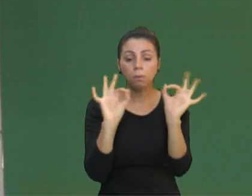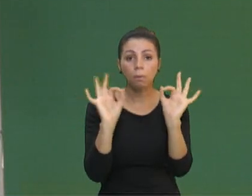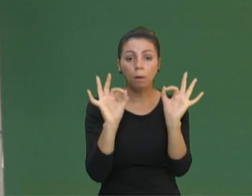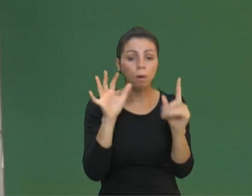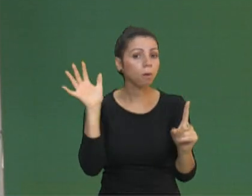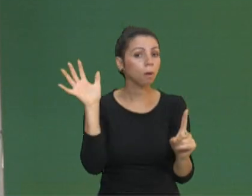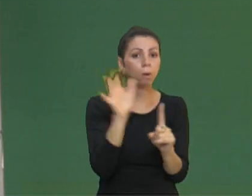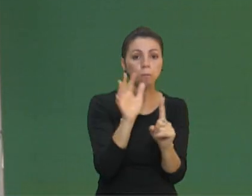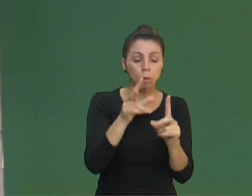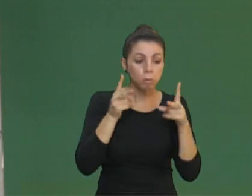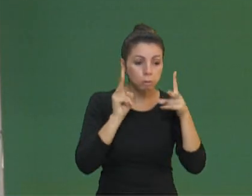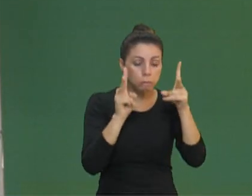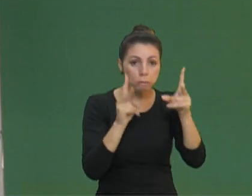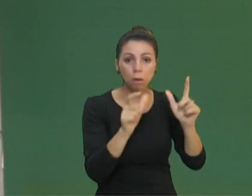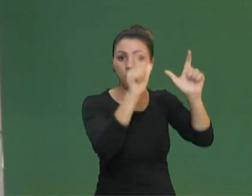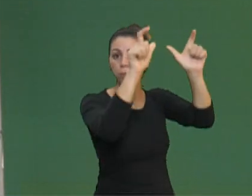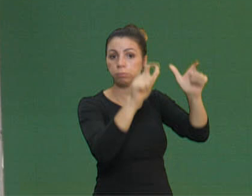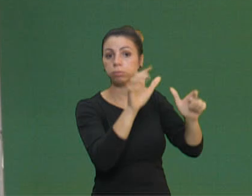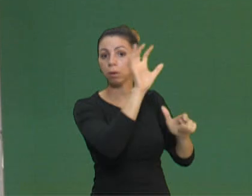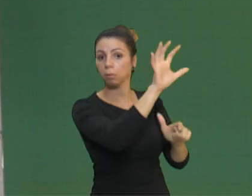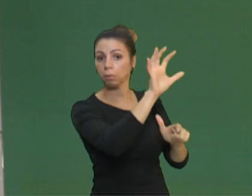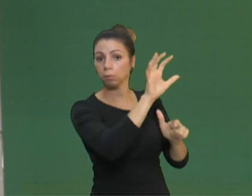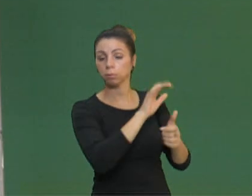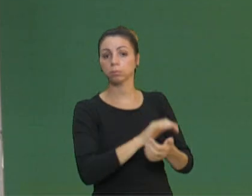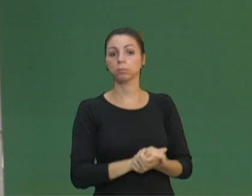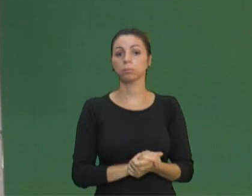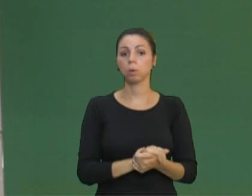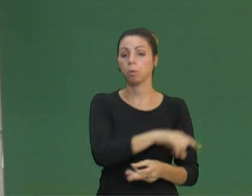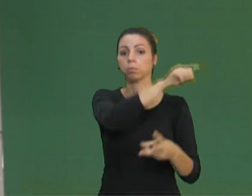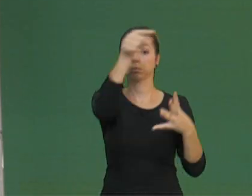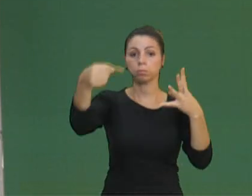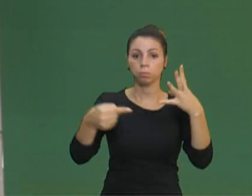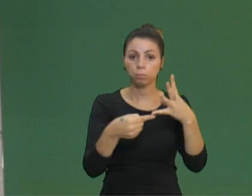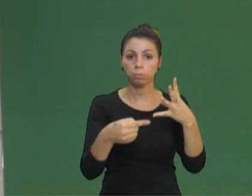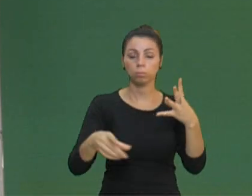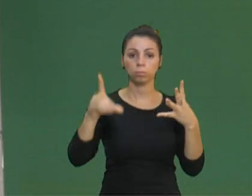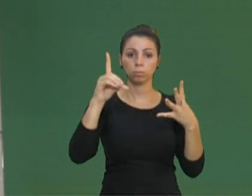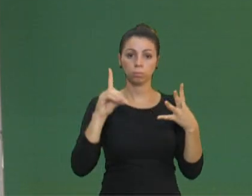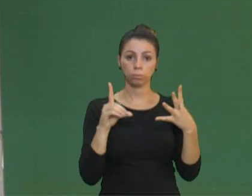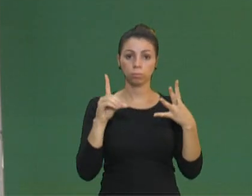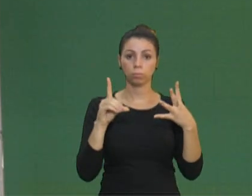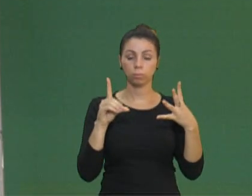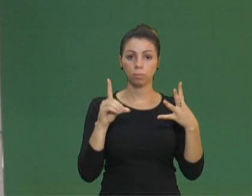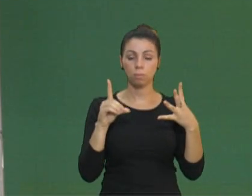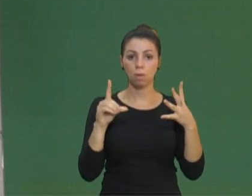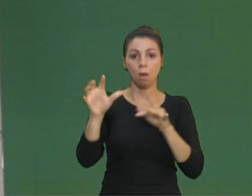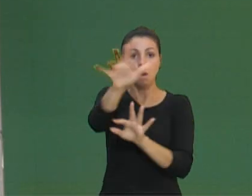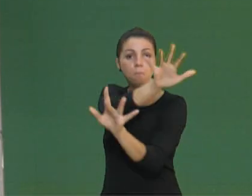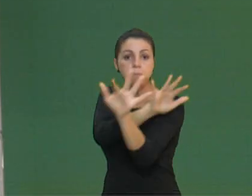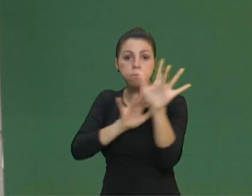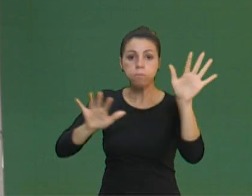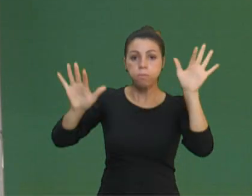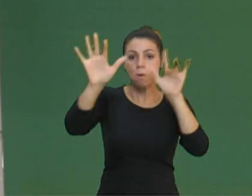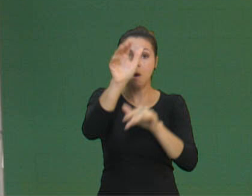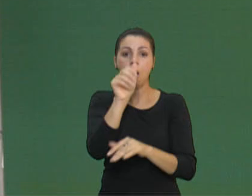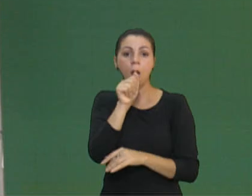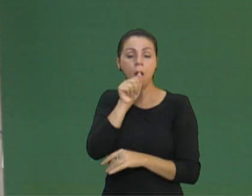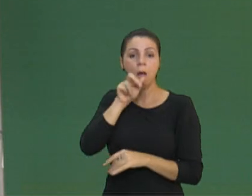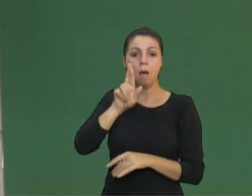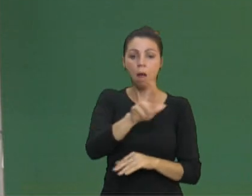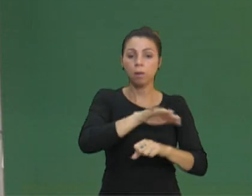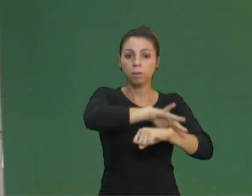influenciando sempre a mesma região? Ou alternativa D: as massas de ar são porções de ar atmosférico